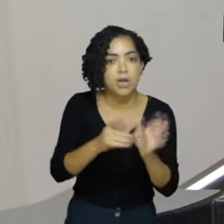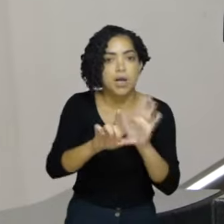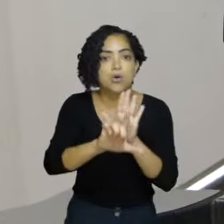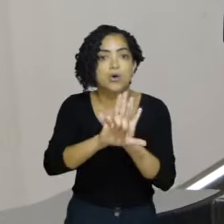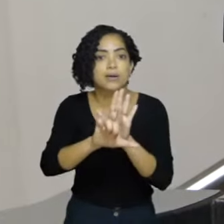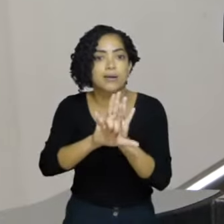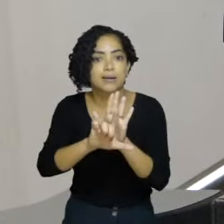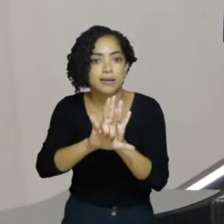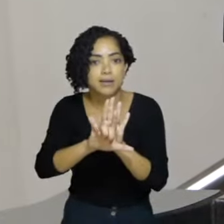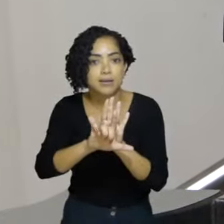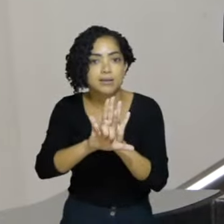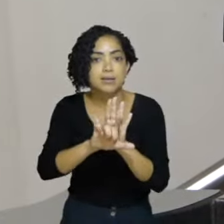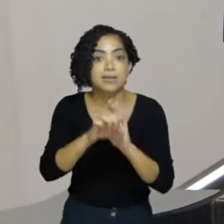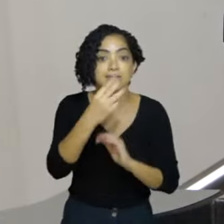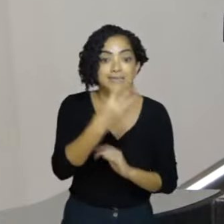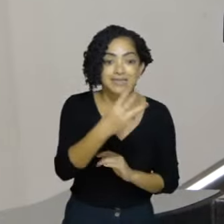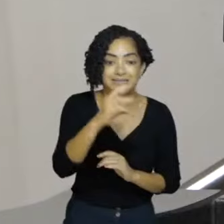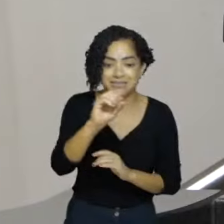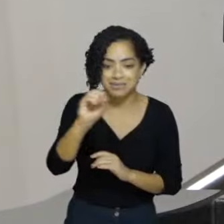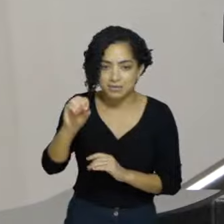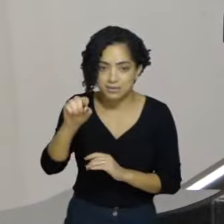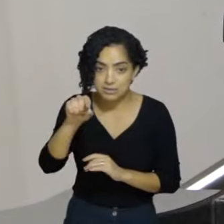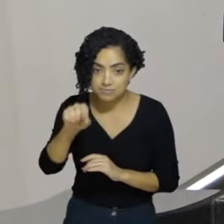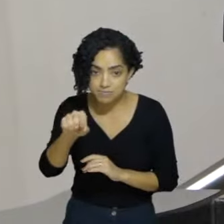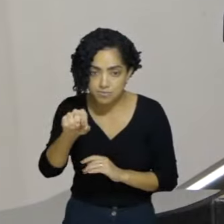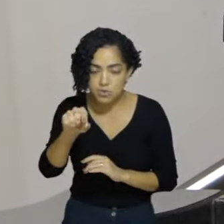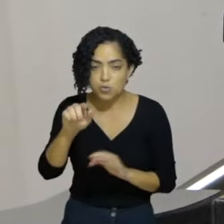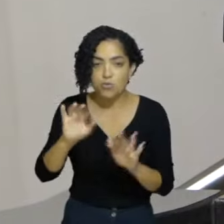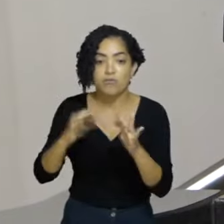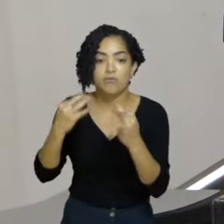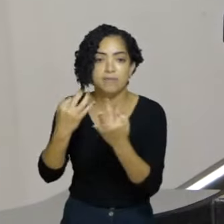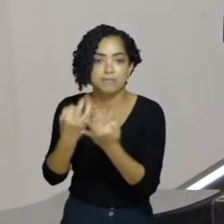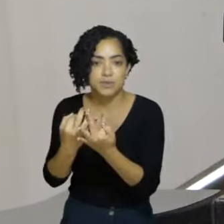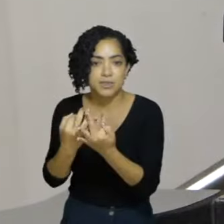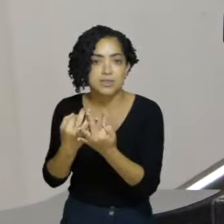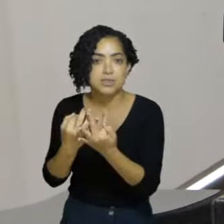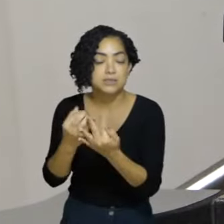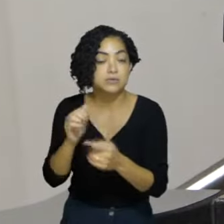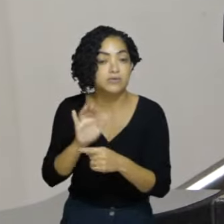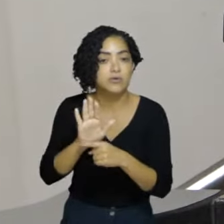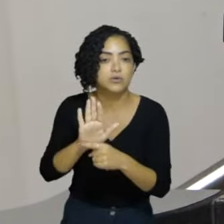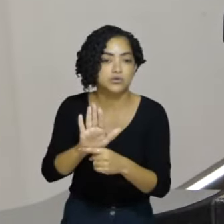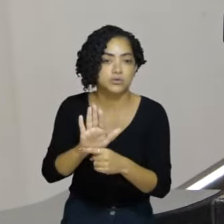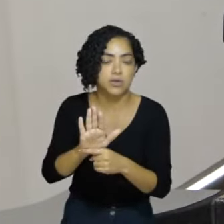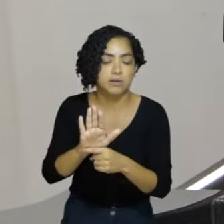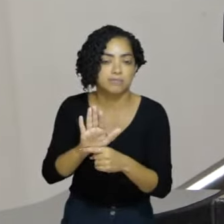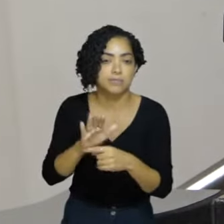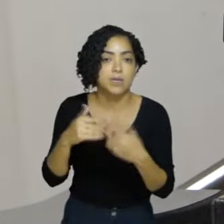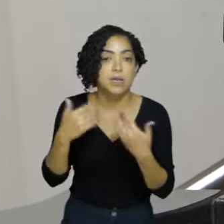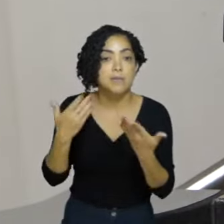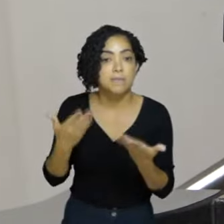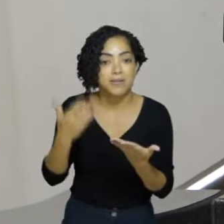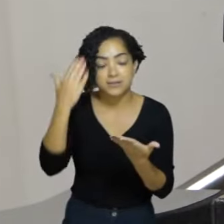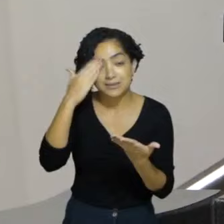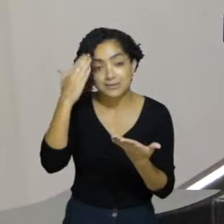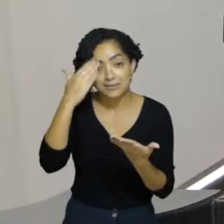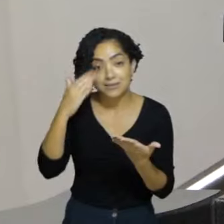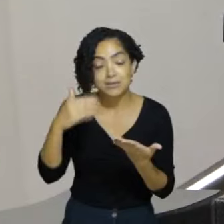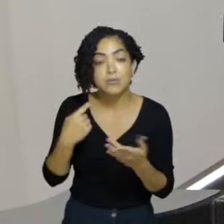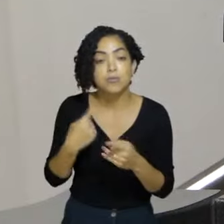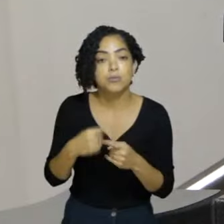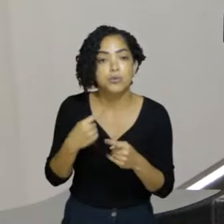cerca de 300 mil famílias no estado de Santa Catarina, eles simplesmente ignoram. Nós queremos entender o porquê,